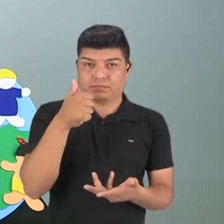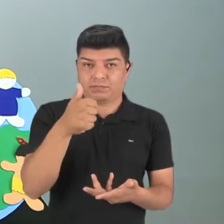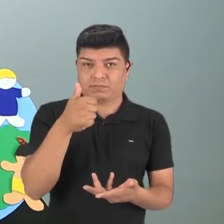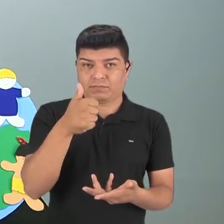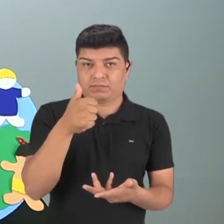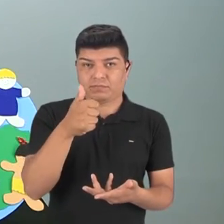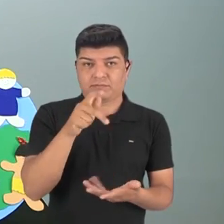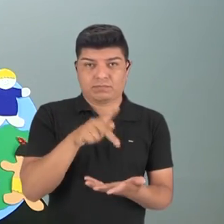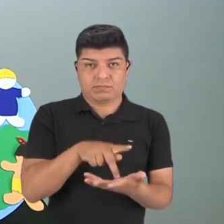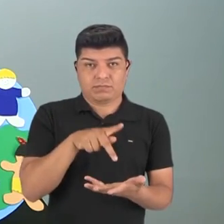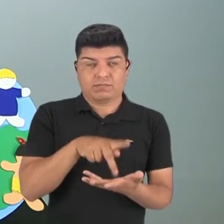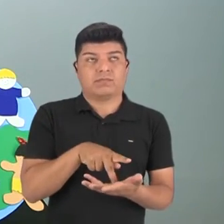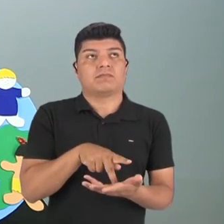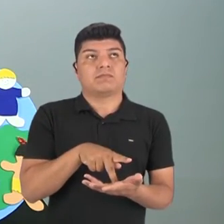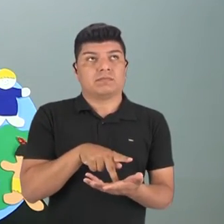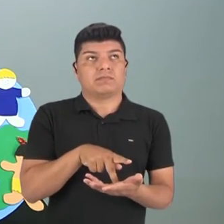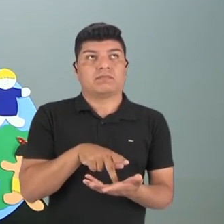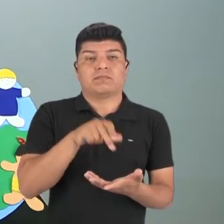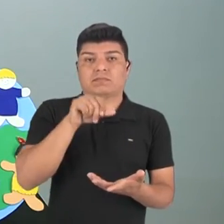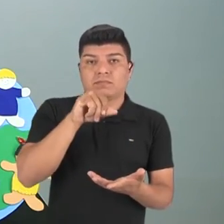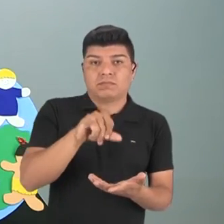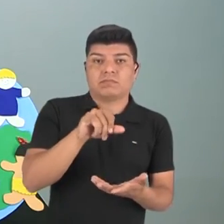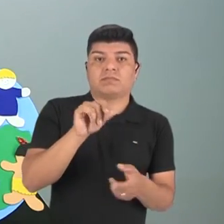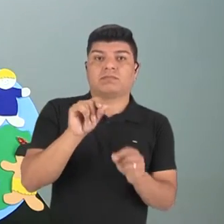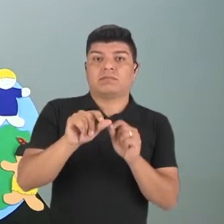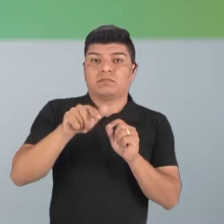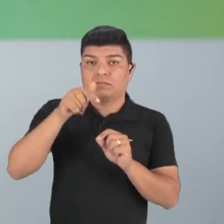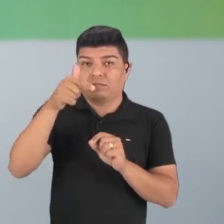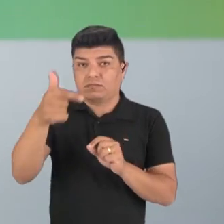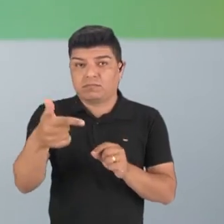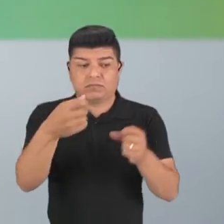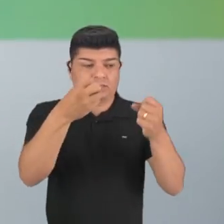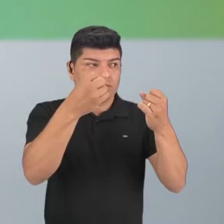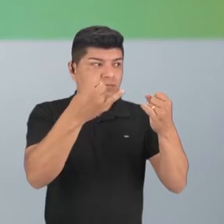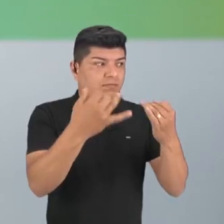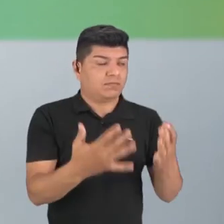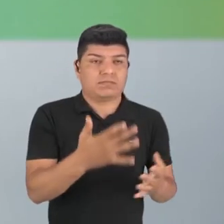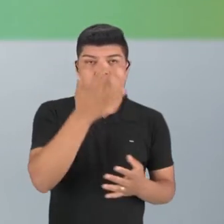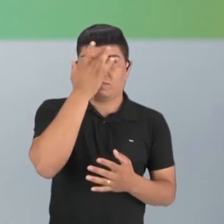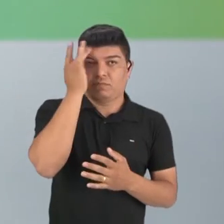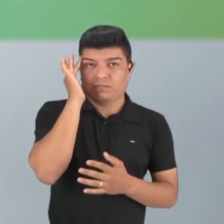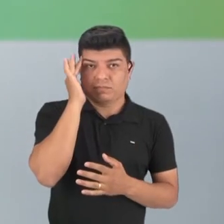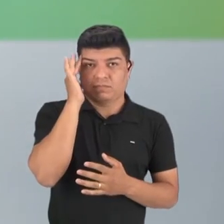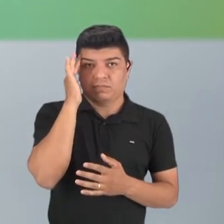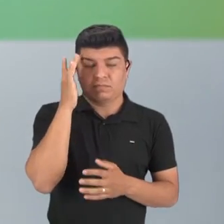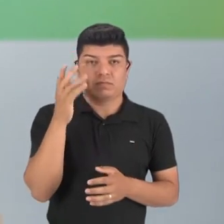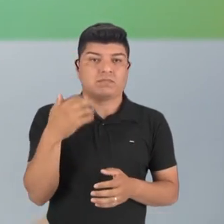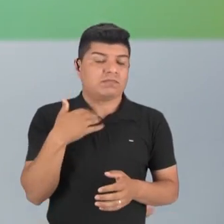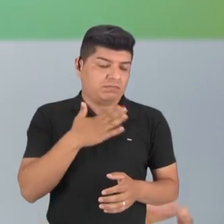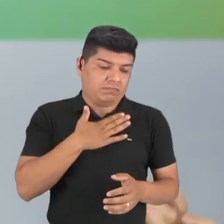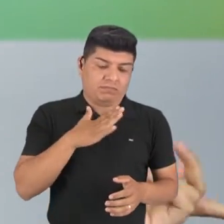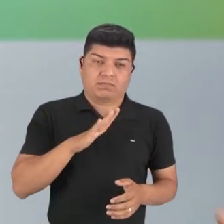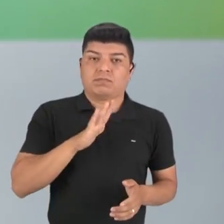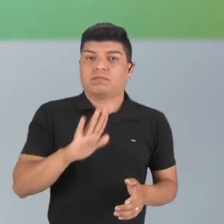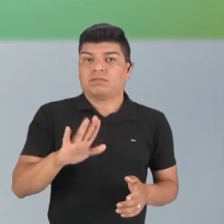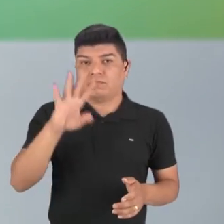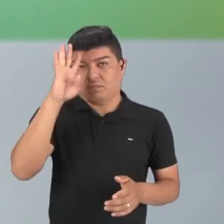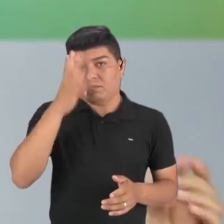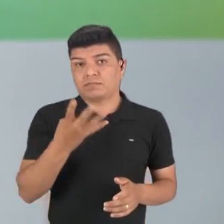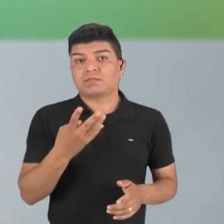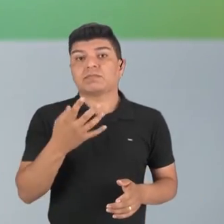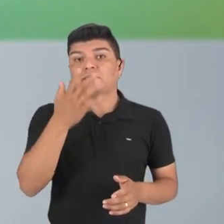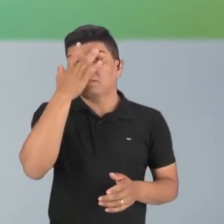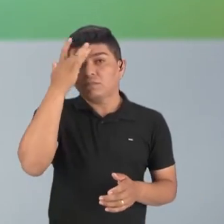mesmo. Então, se mesmo assim, depois de você ter explicado para a pessoa que você não gostou dessa atitude,